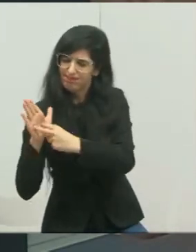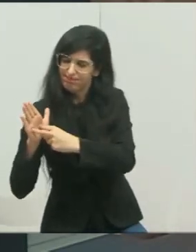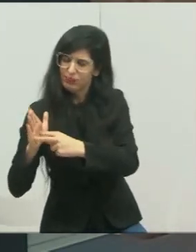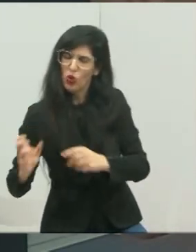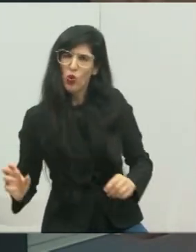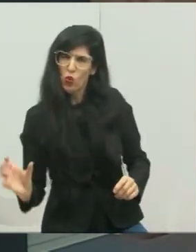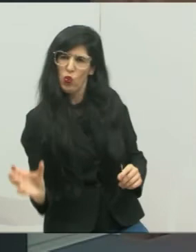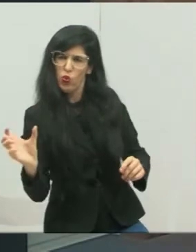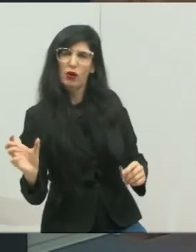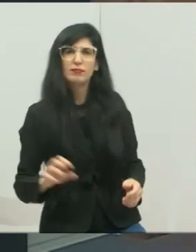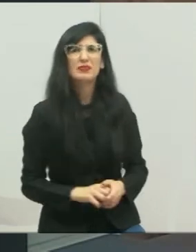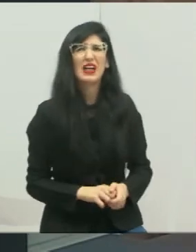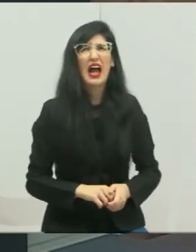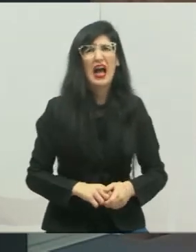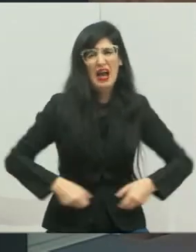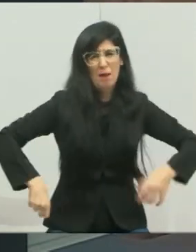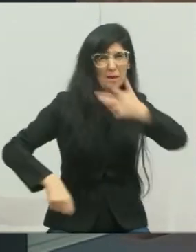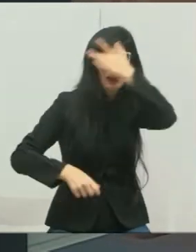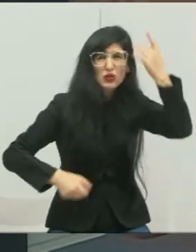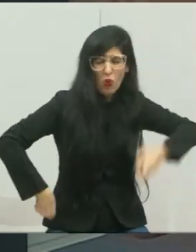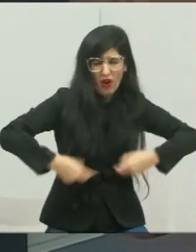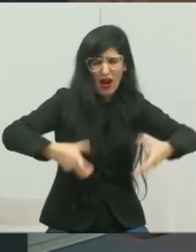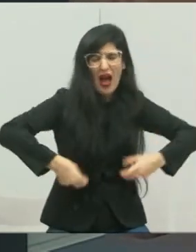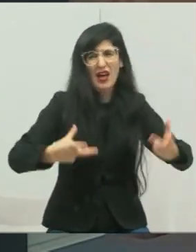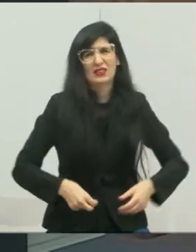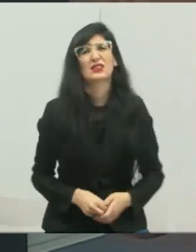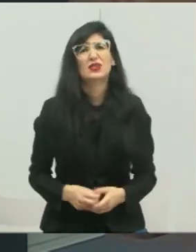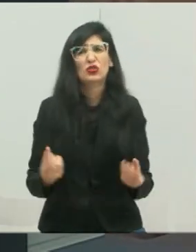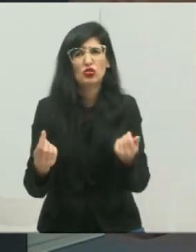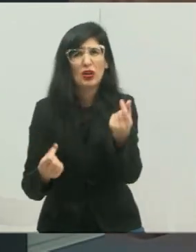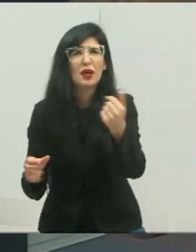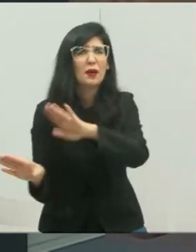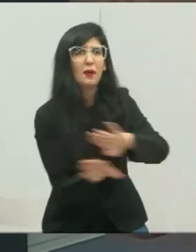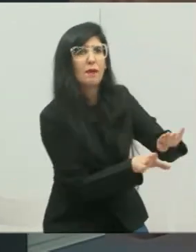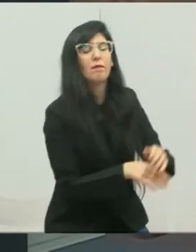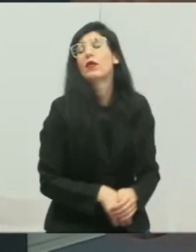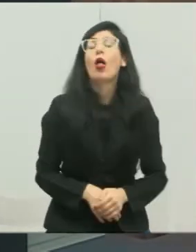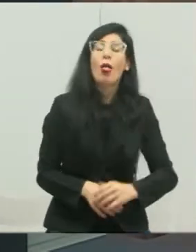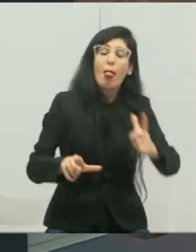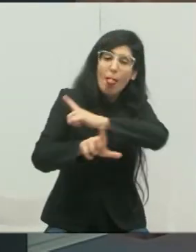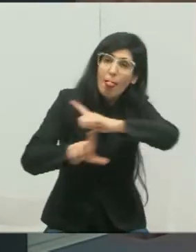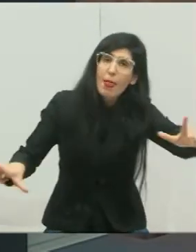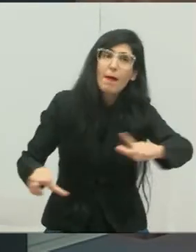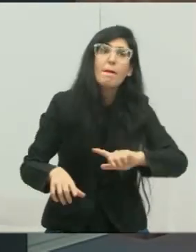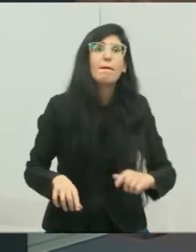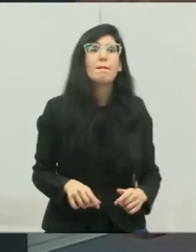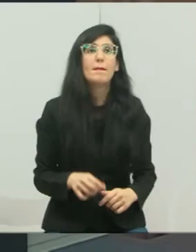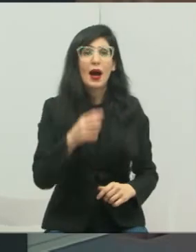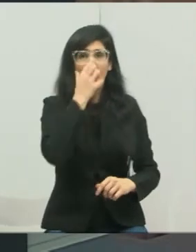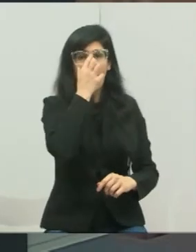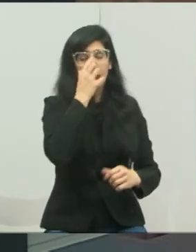locais de produção e proliferação dos mosquitos, dos pernilongos, depois sim vem o fumacê.